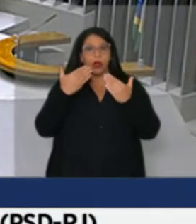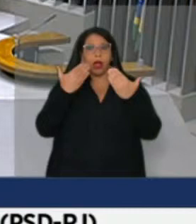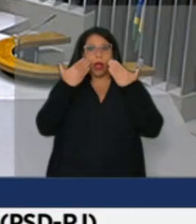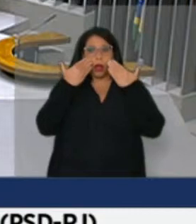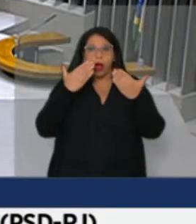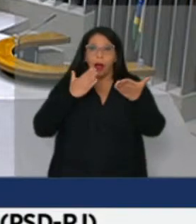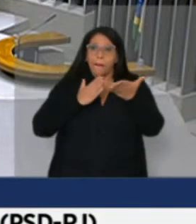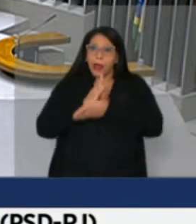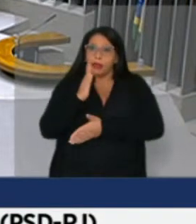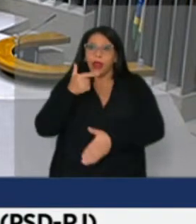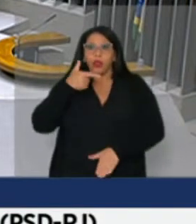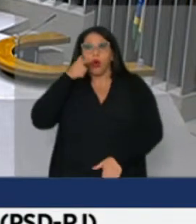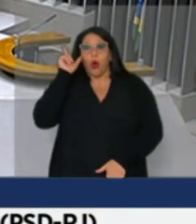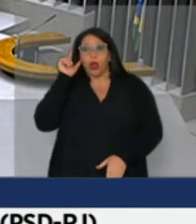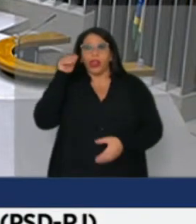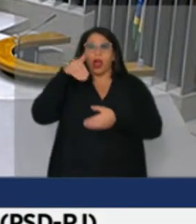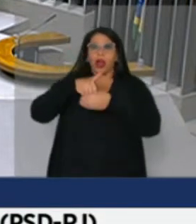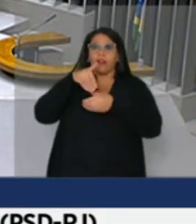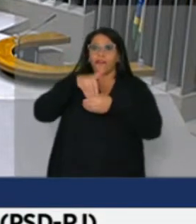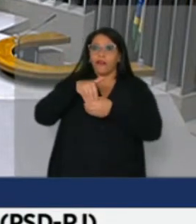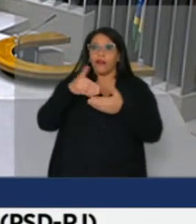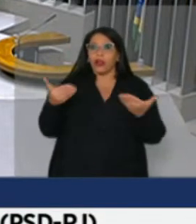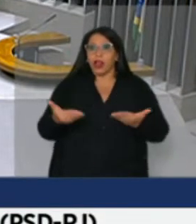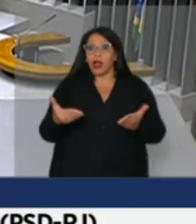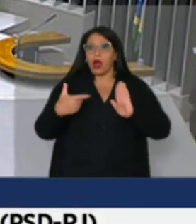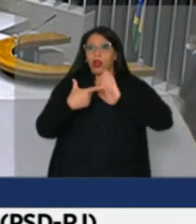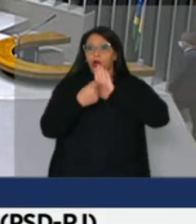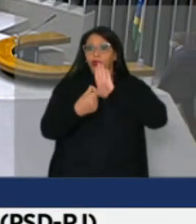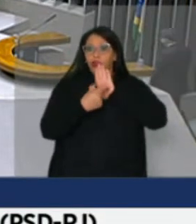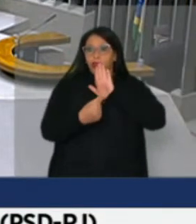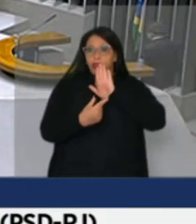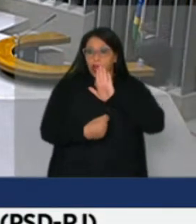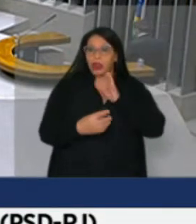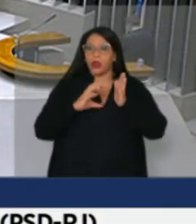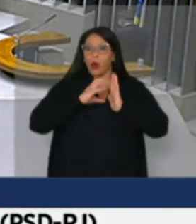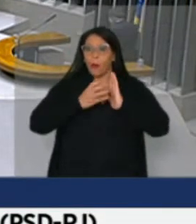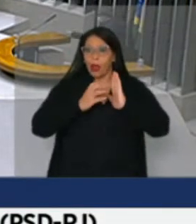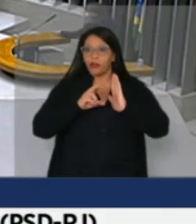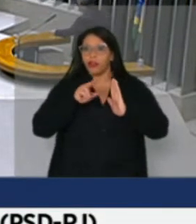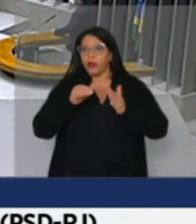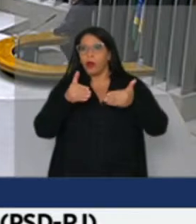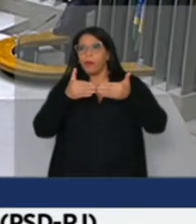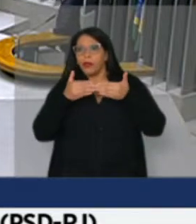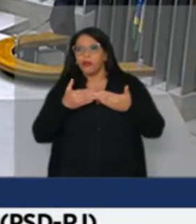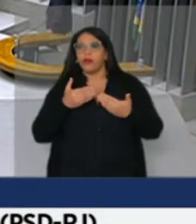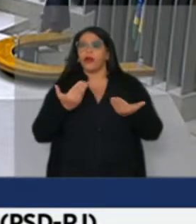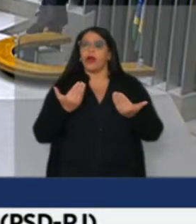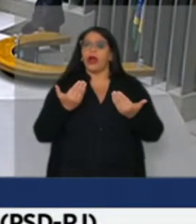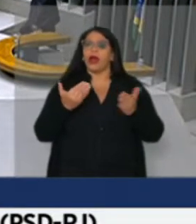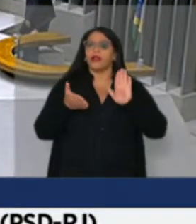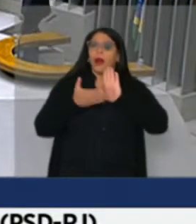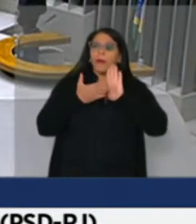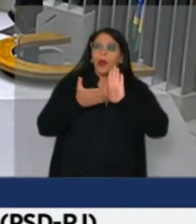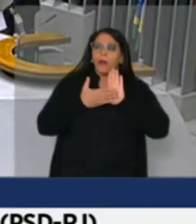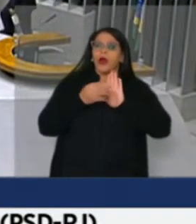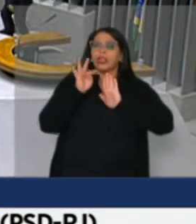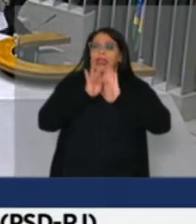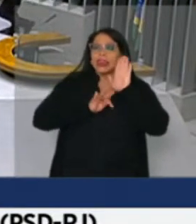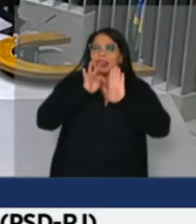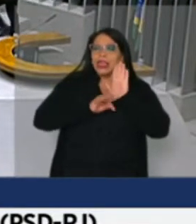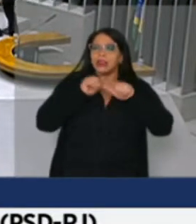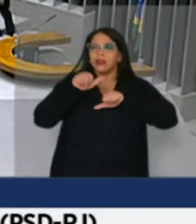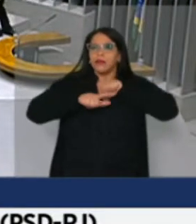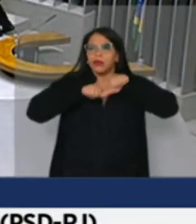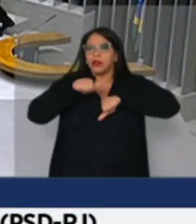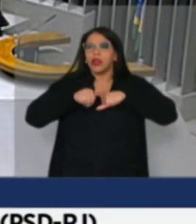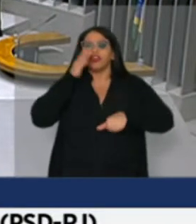parlamentares agora vão votar os destaques apresentados pelos partidos, ou seja, as tentativas, as propostas de alterar esse texto base